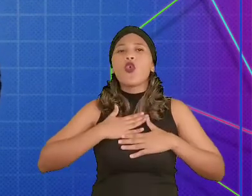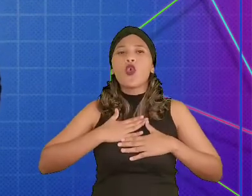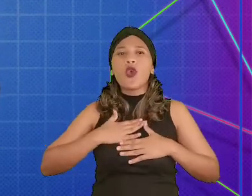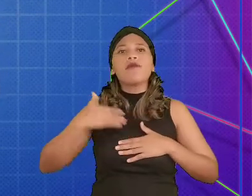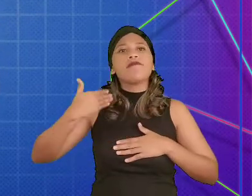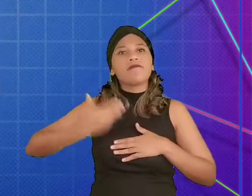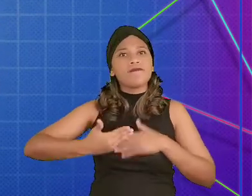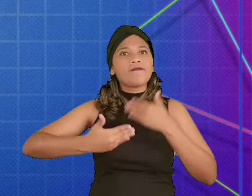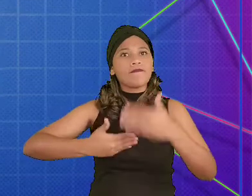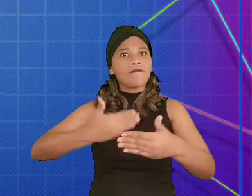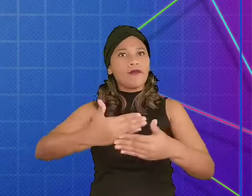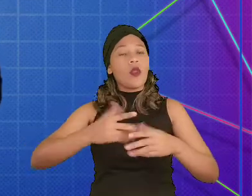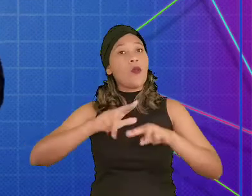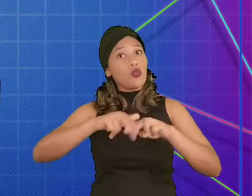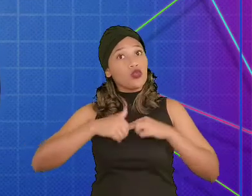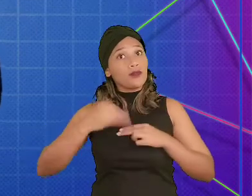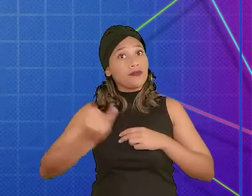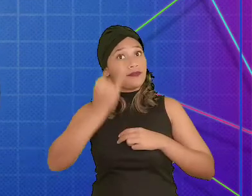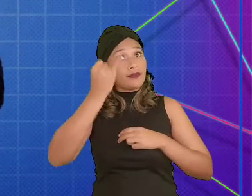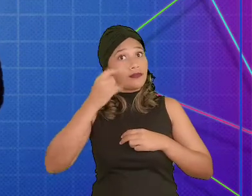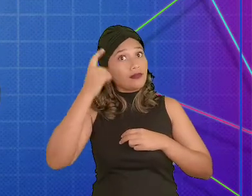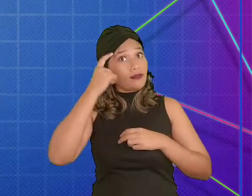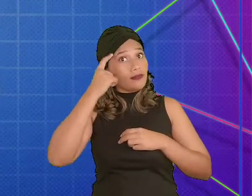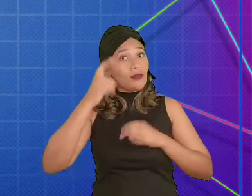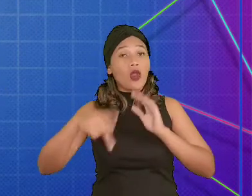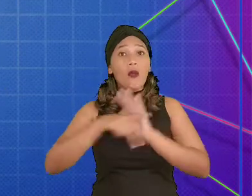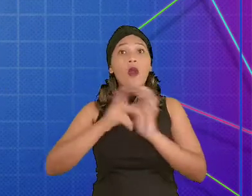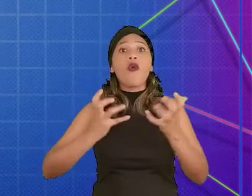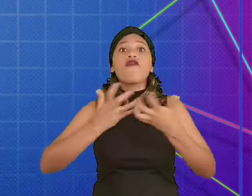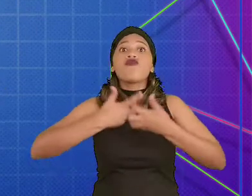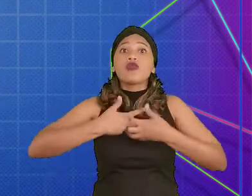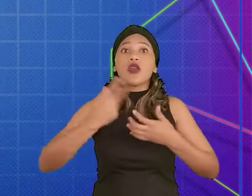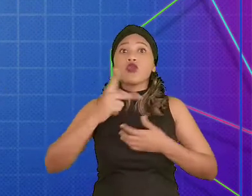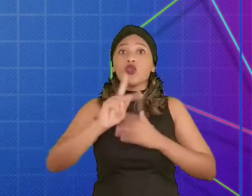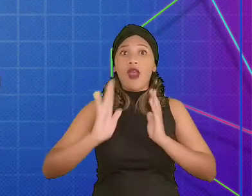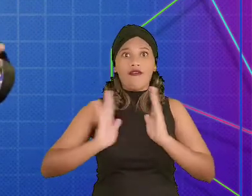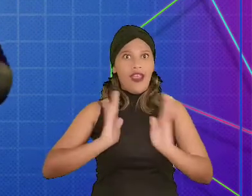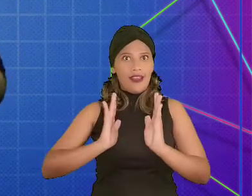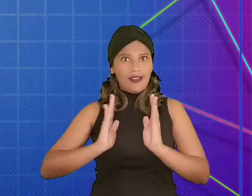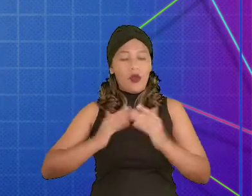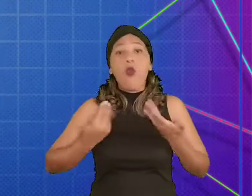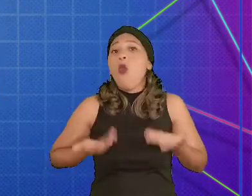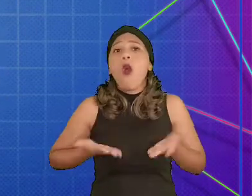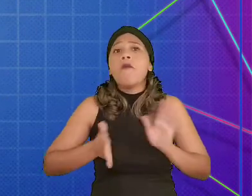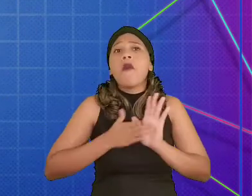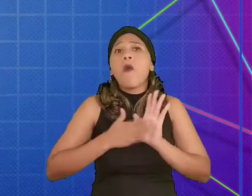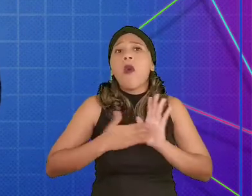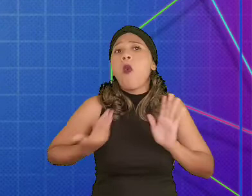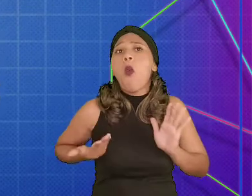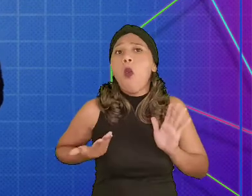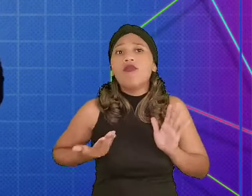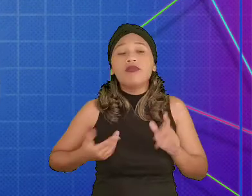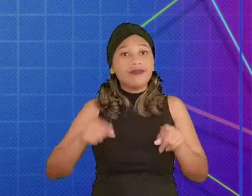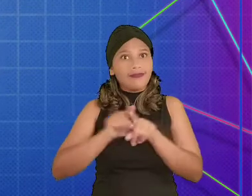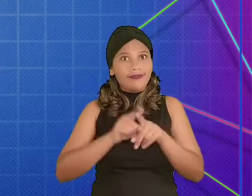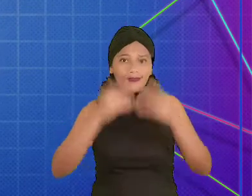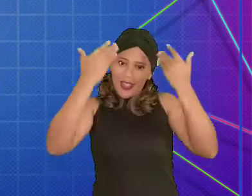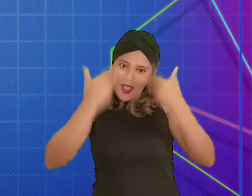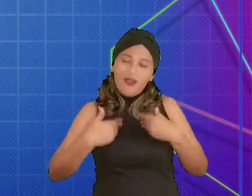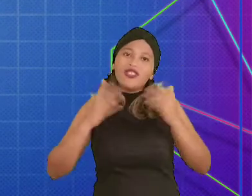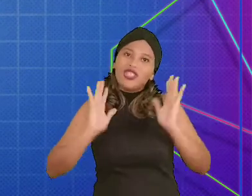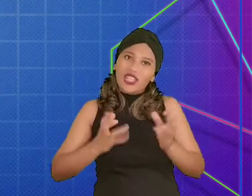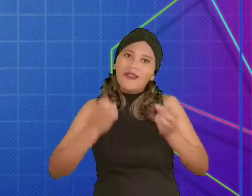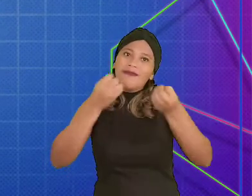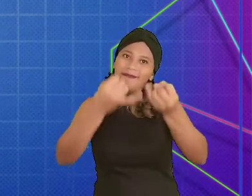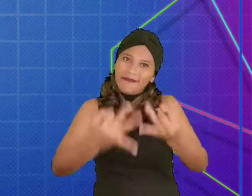forma escalada. Por isso, é muito importante você pensar na função da sua fase. E além disso, a gente tem que pensar que, como eu